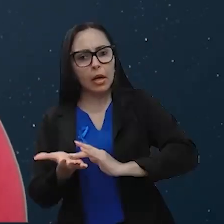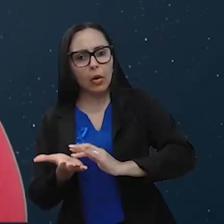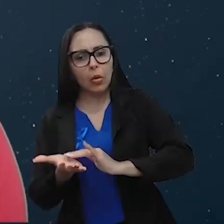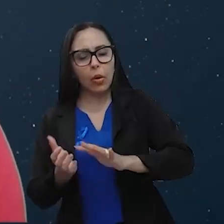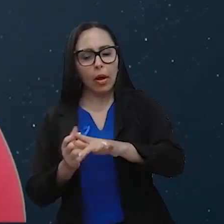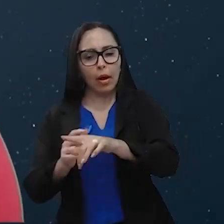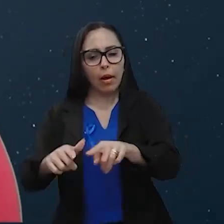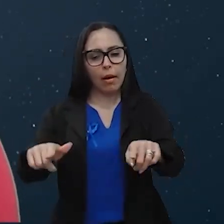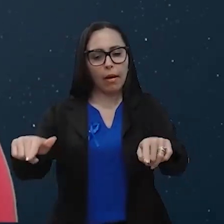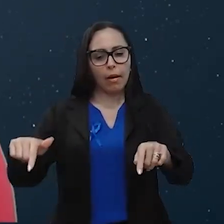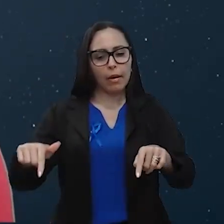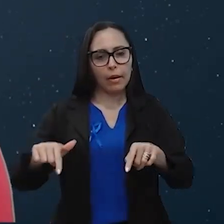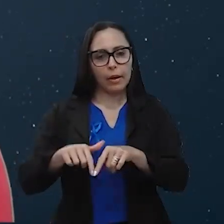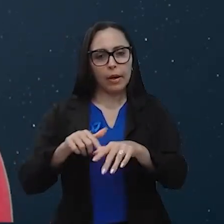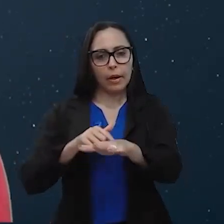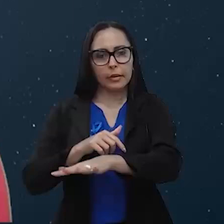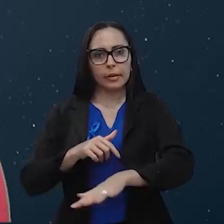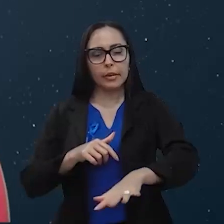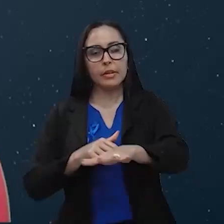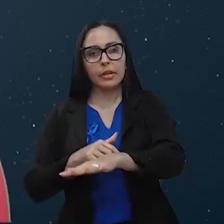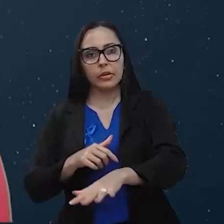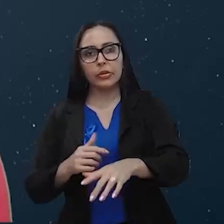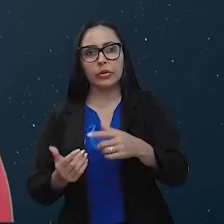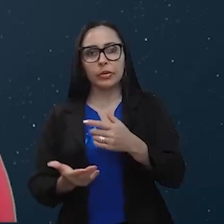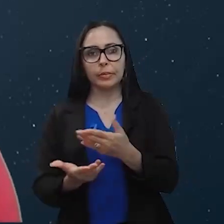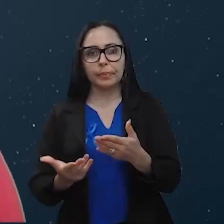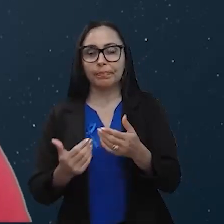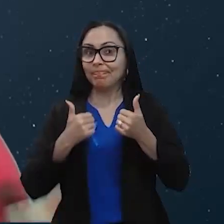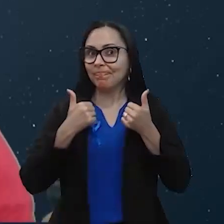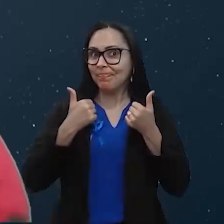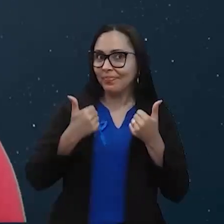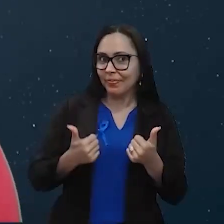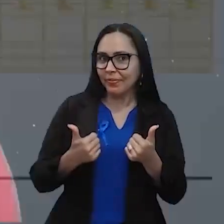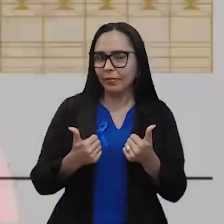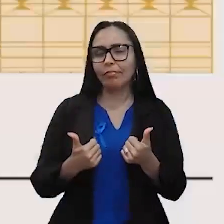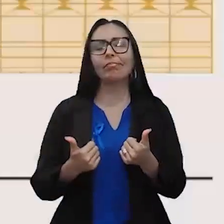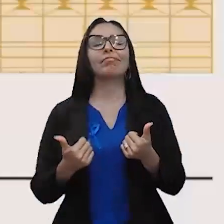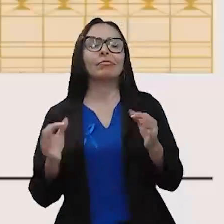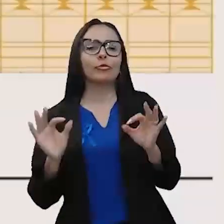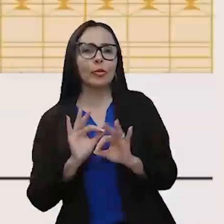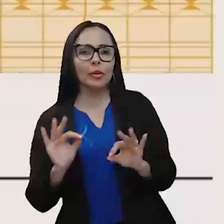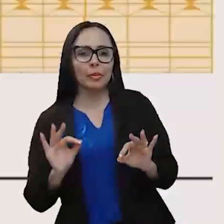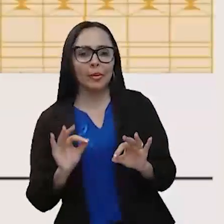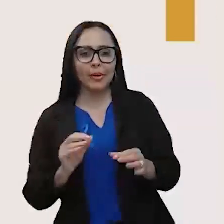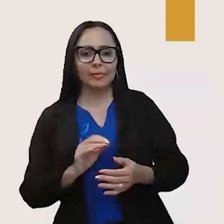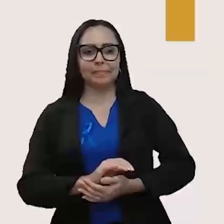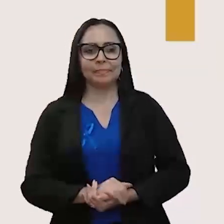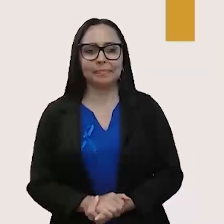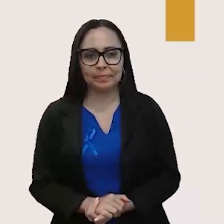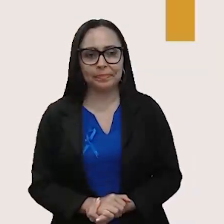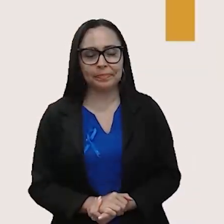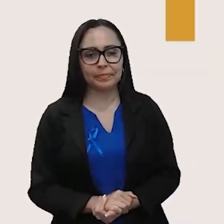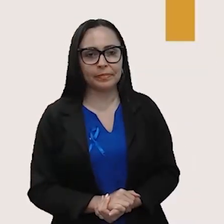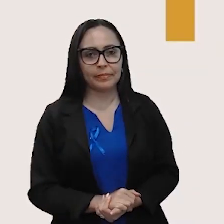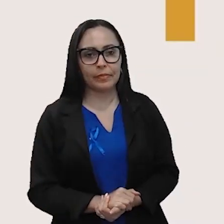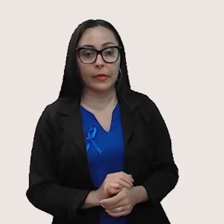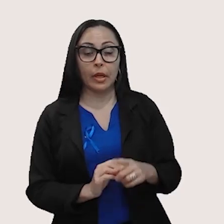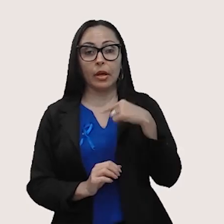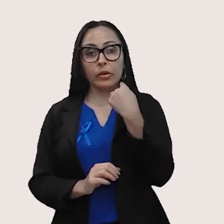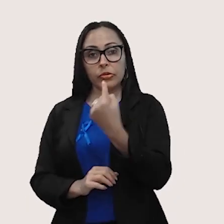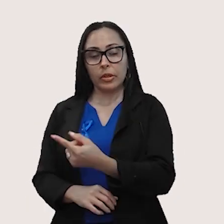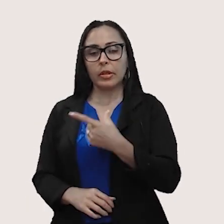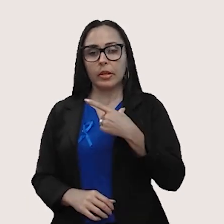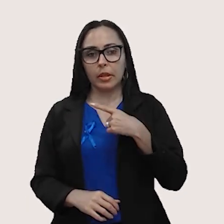dessas regiões poligonais. Tá massa? Show de bola, Robertão? Vai na tela geral. E aí a gente tem o